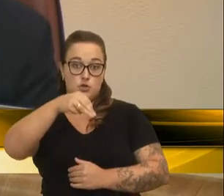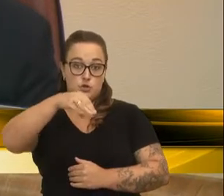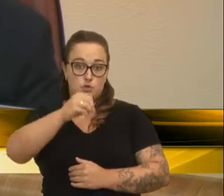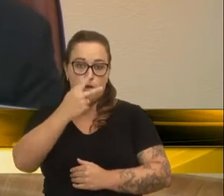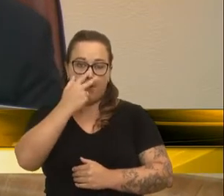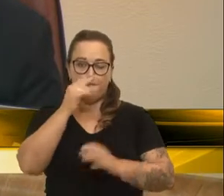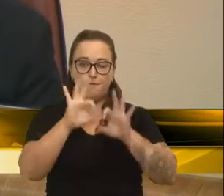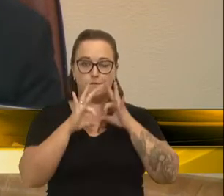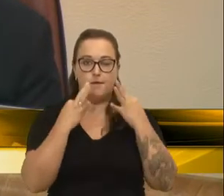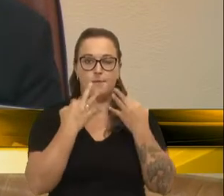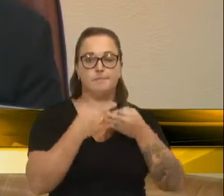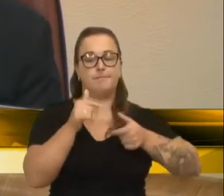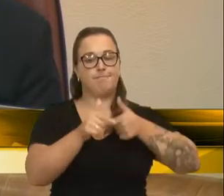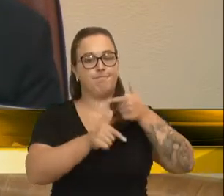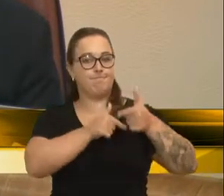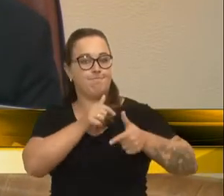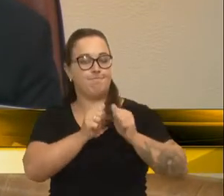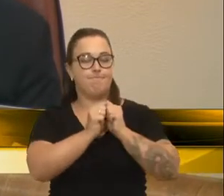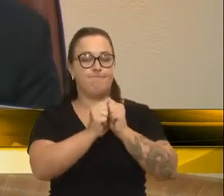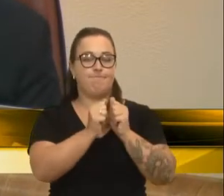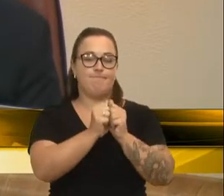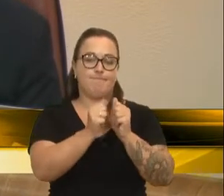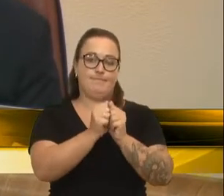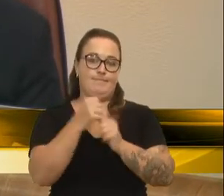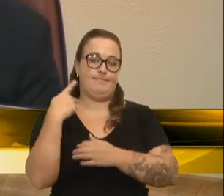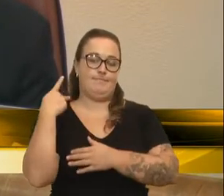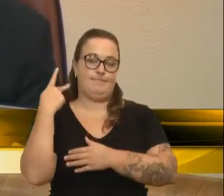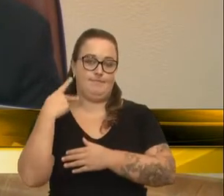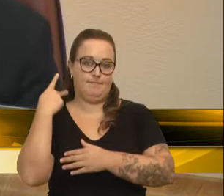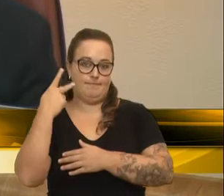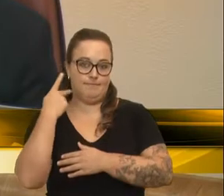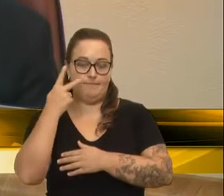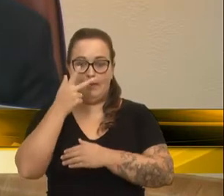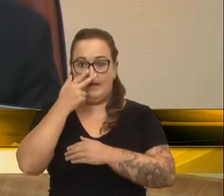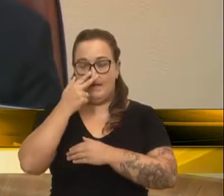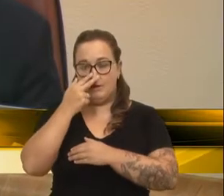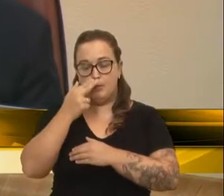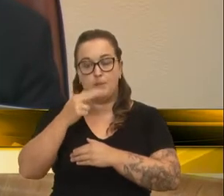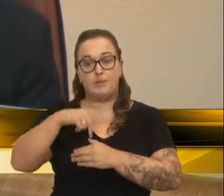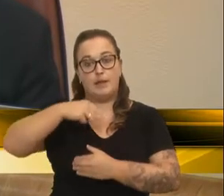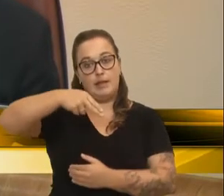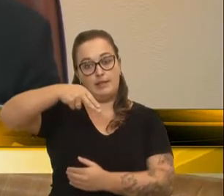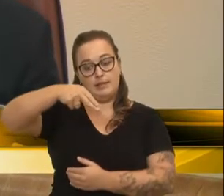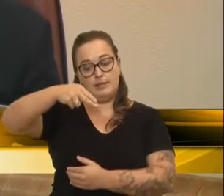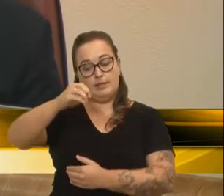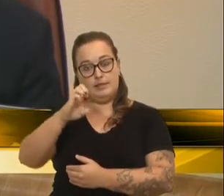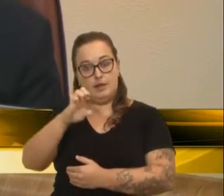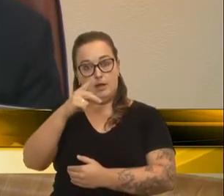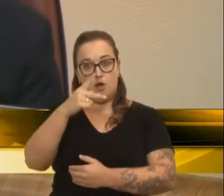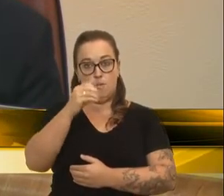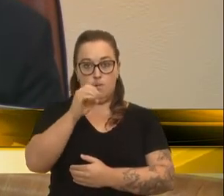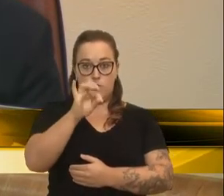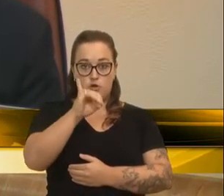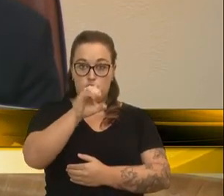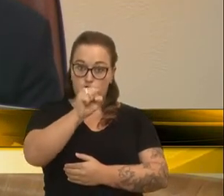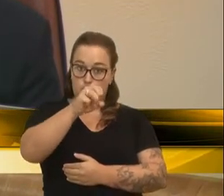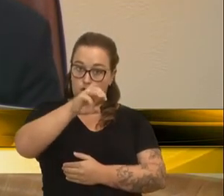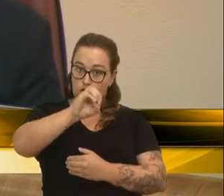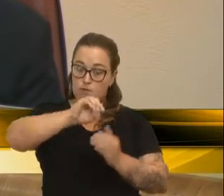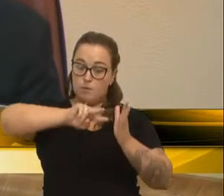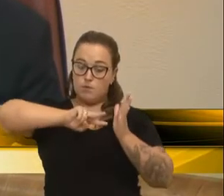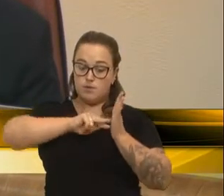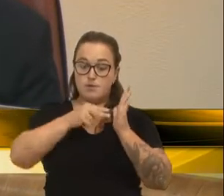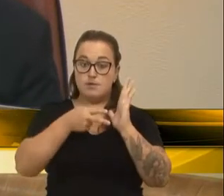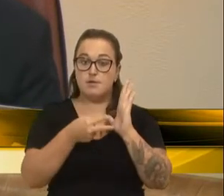políticas desde os tempos imemoriais. Nepotismo, do latim, abre aspas, nepos, fecha aspas, abre